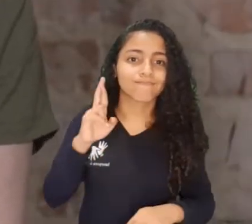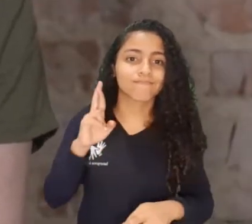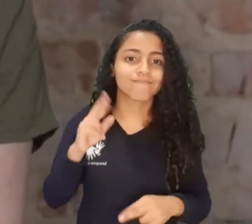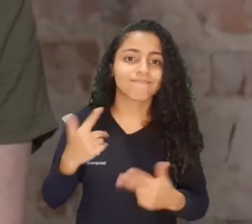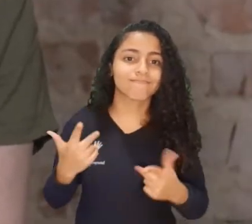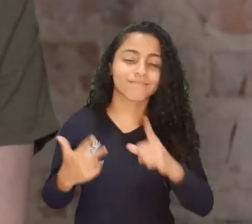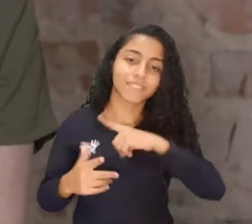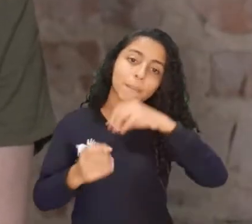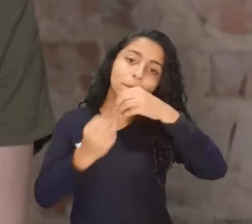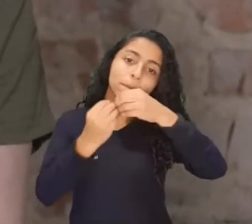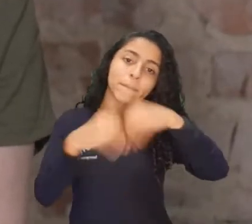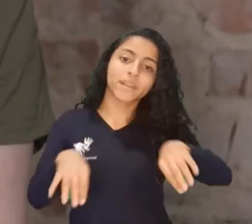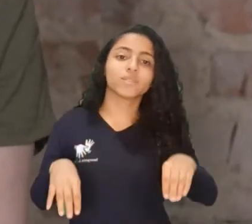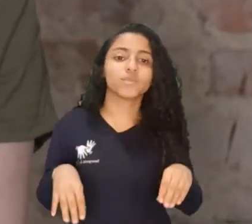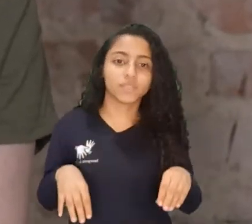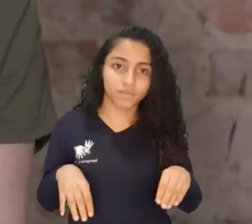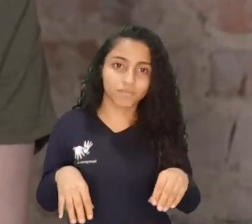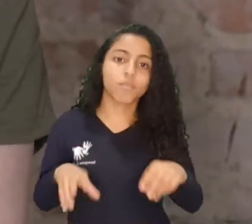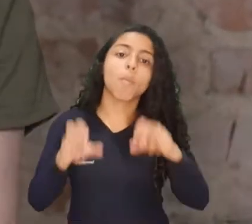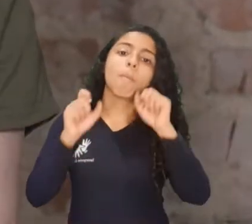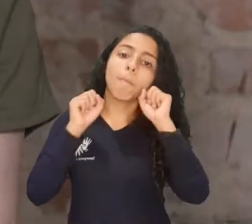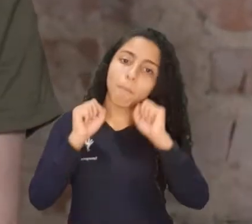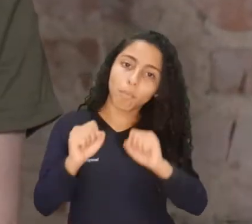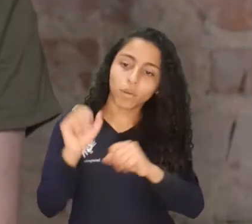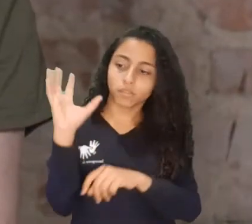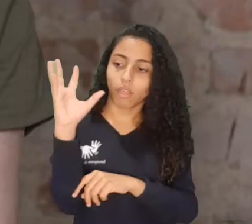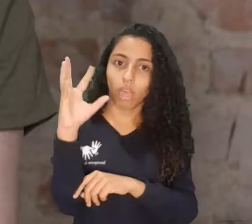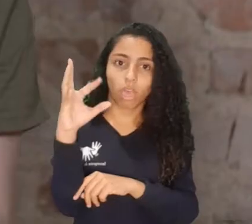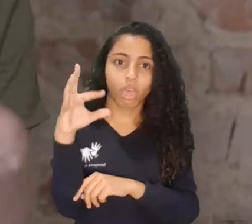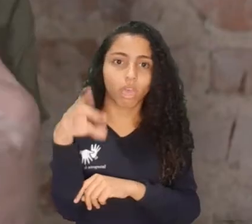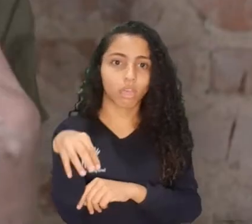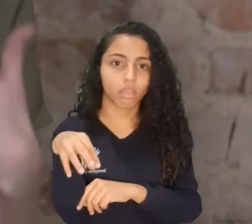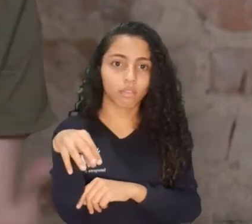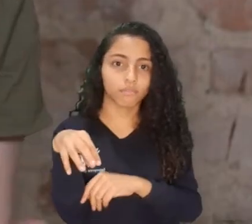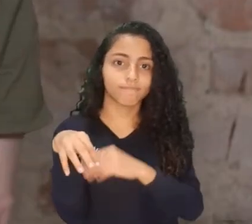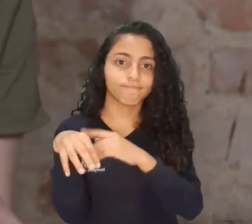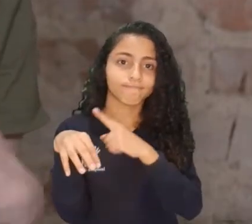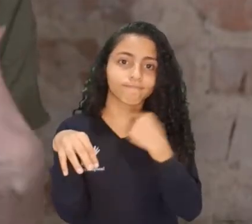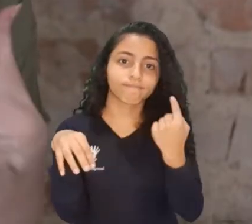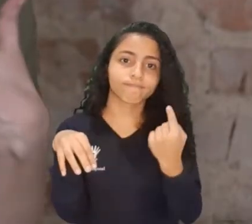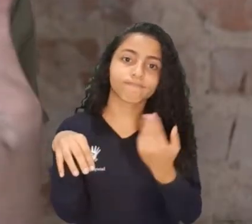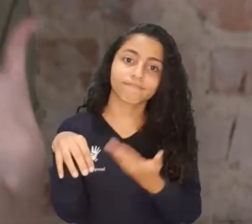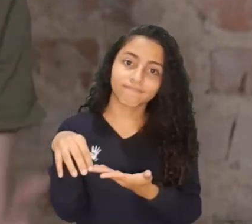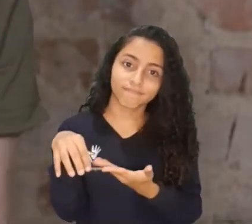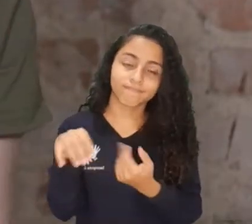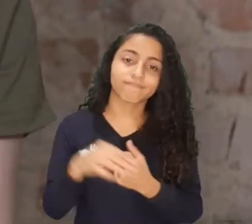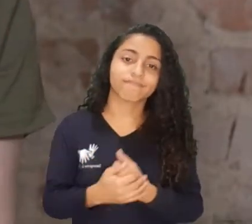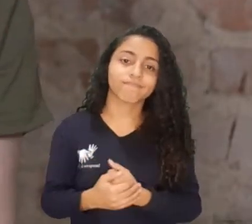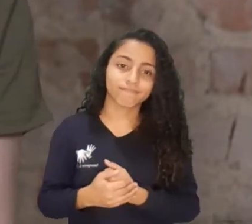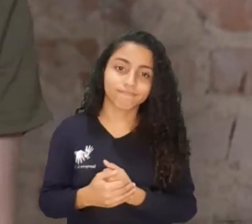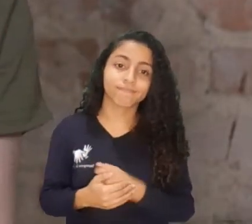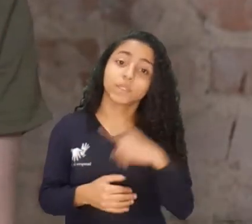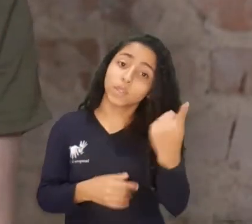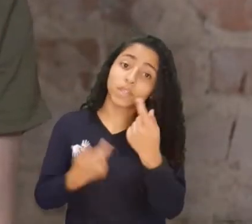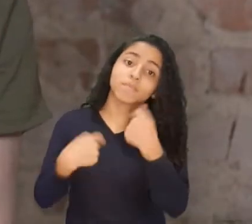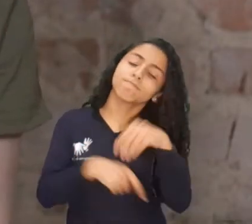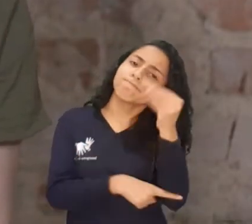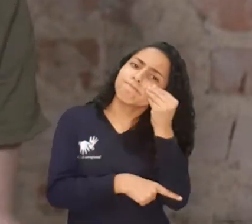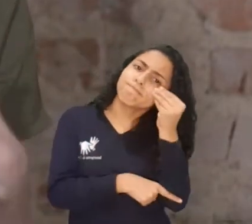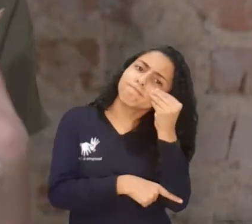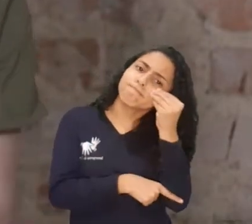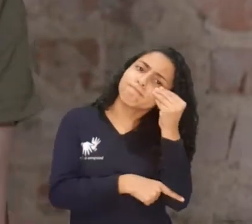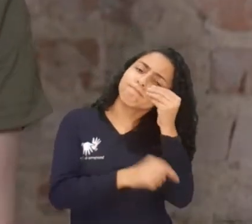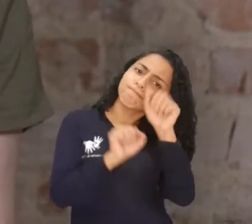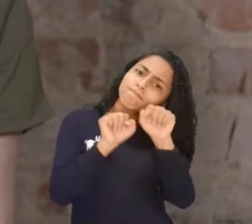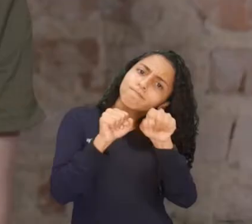grande que pode levar à extinção das espécies. Isso nos leva a tentar melhorar o máximo possível as nossas